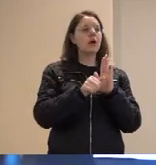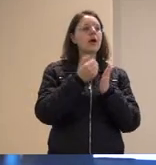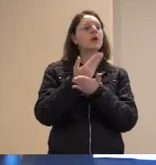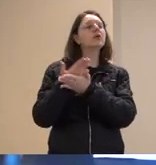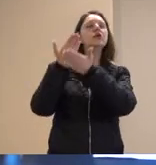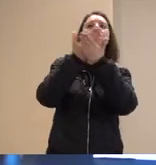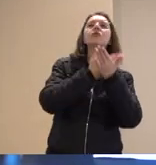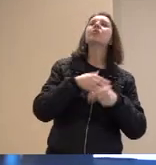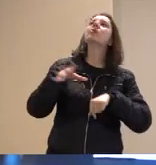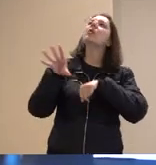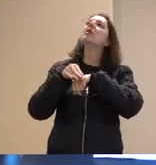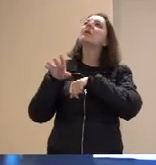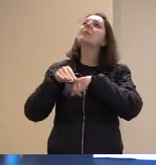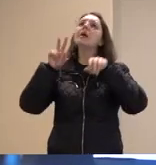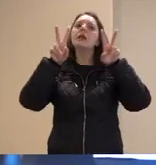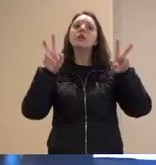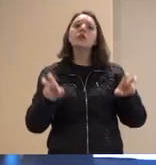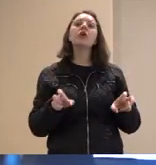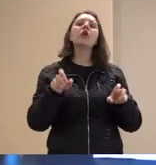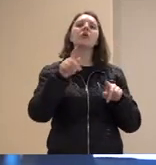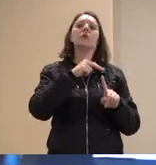Então, ele não traz